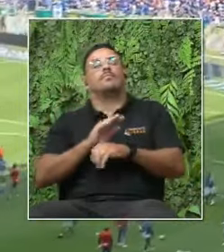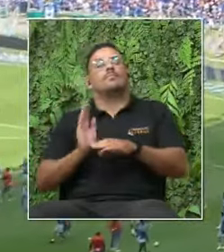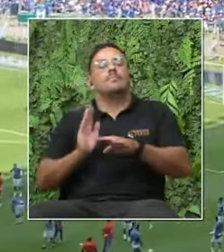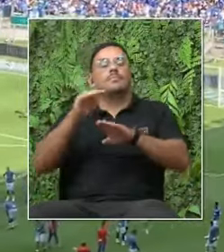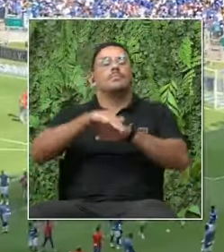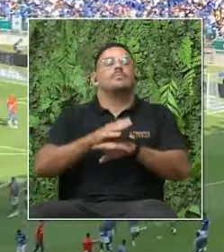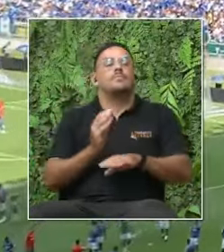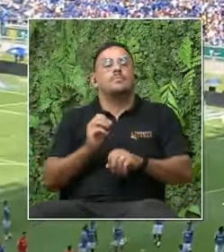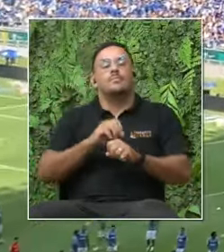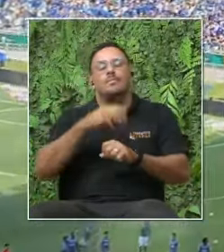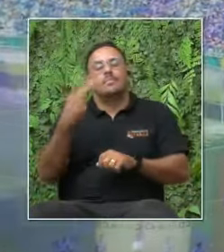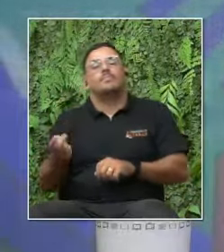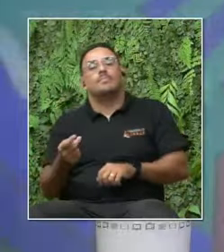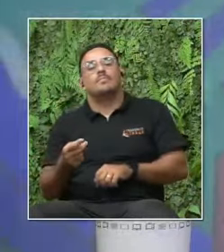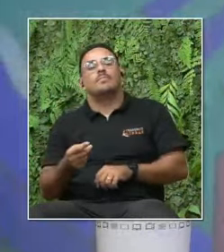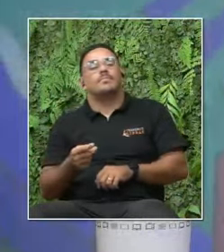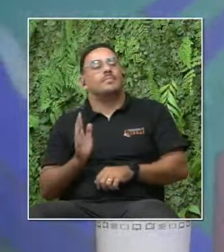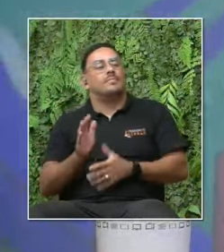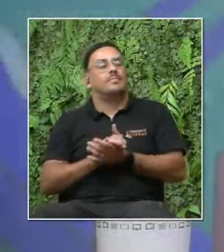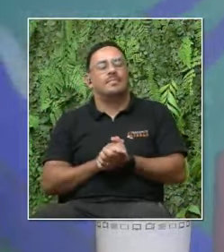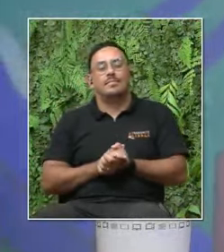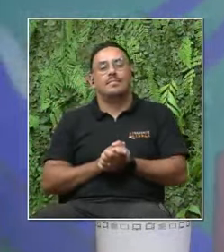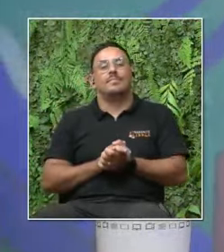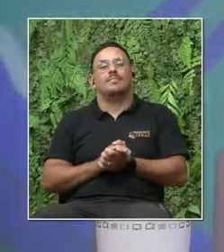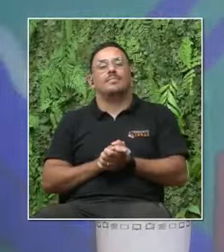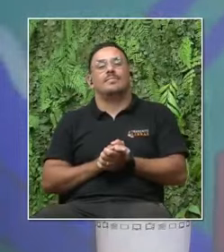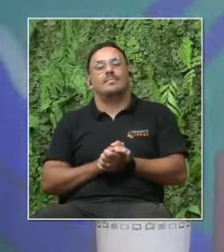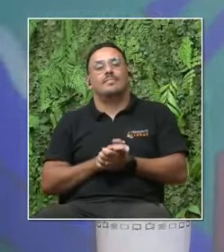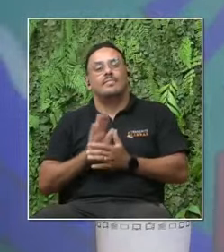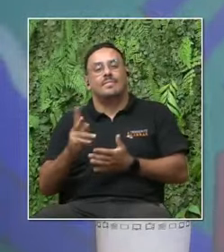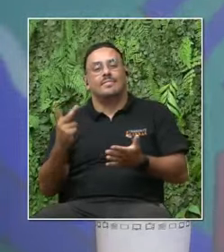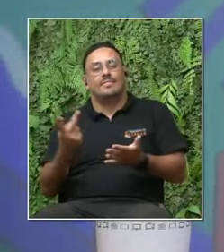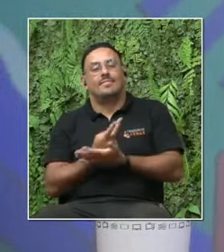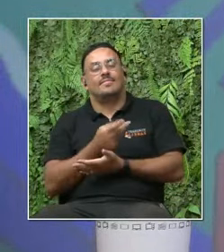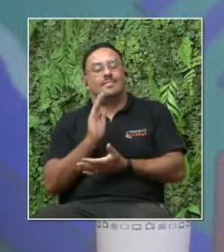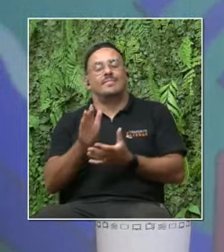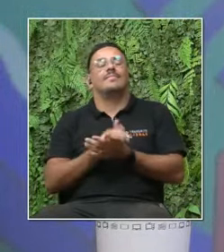quebra mole pula o menino para fora não